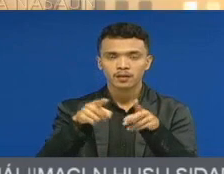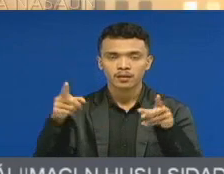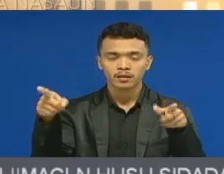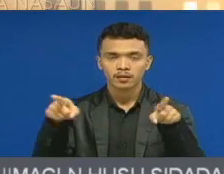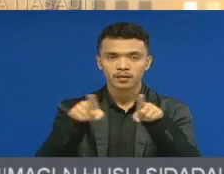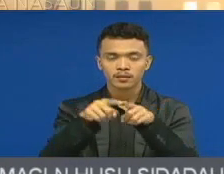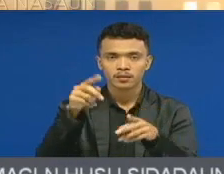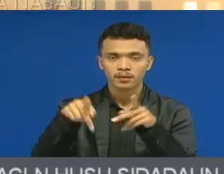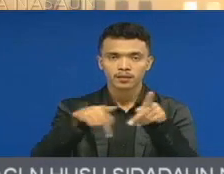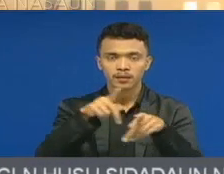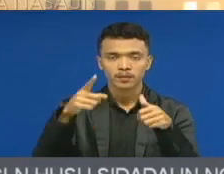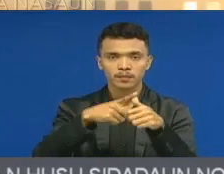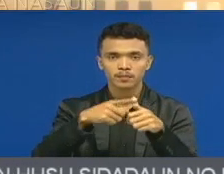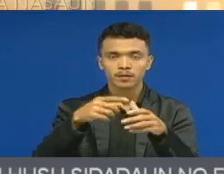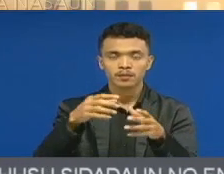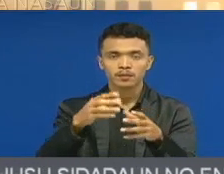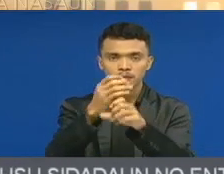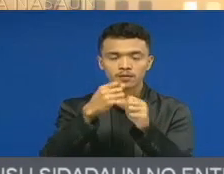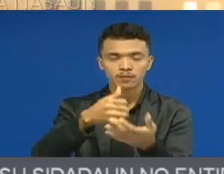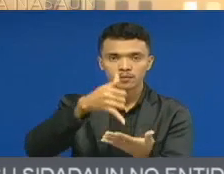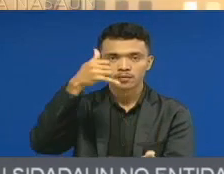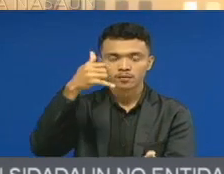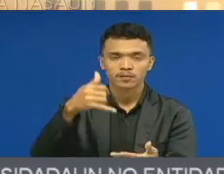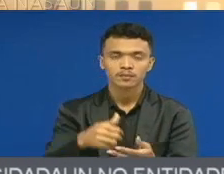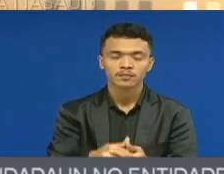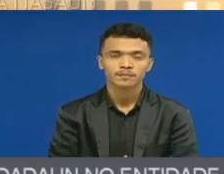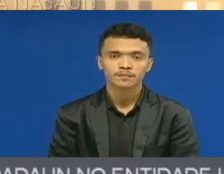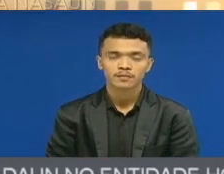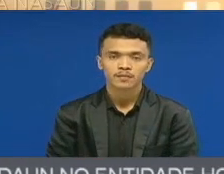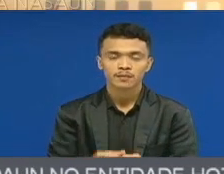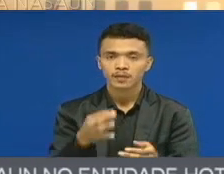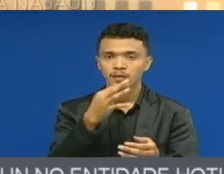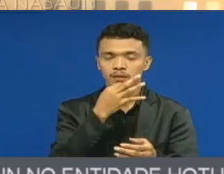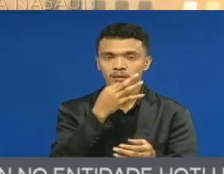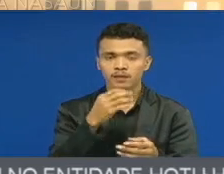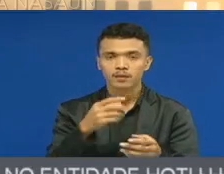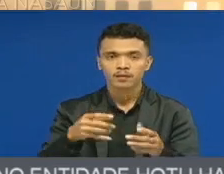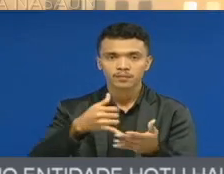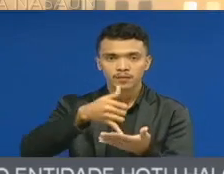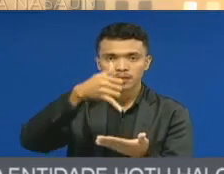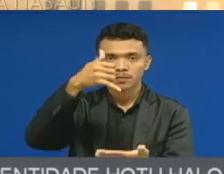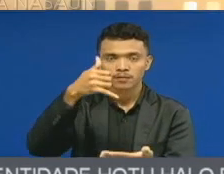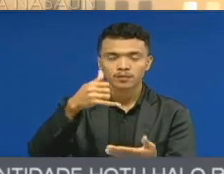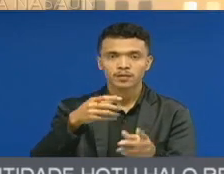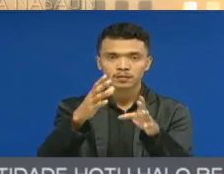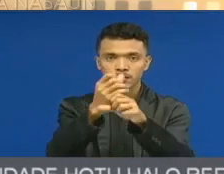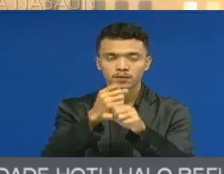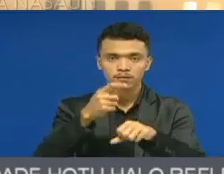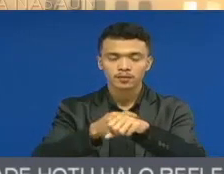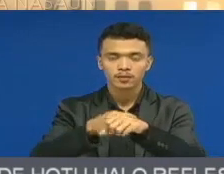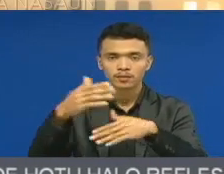mundial ramon magisasai, ho categoria visionario soberania aihan. Premiu mundial nese simu hus ia